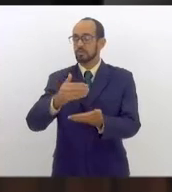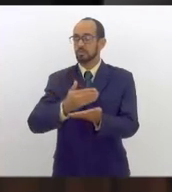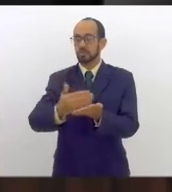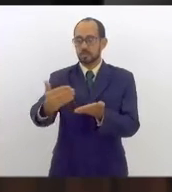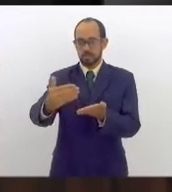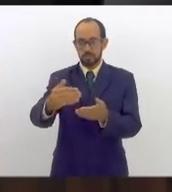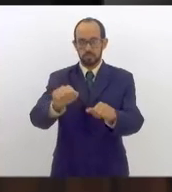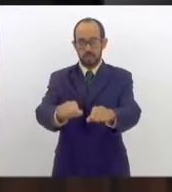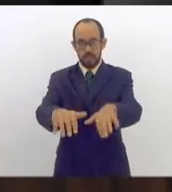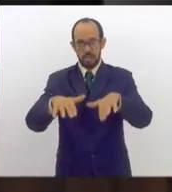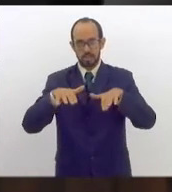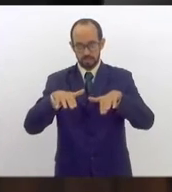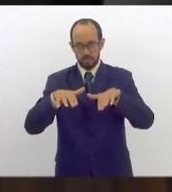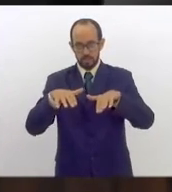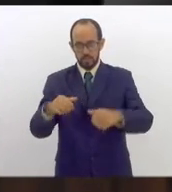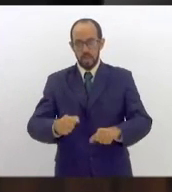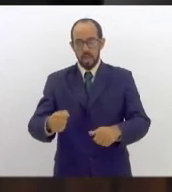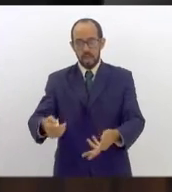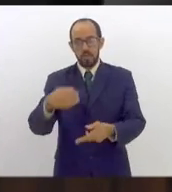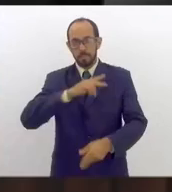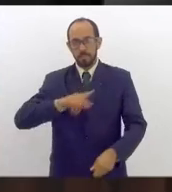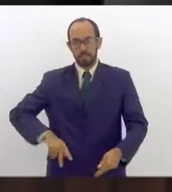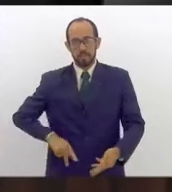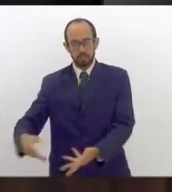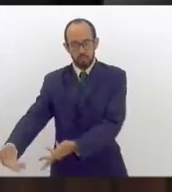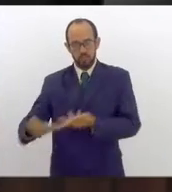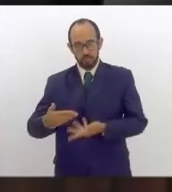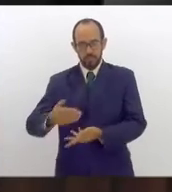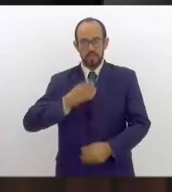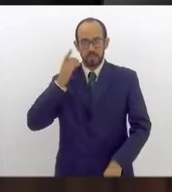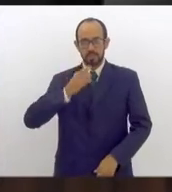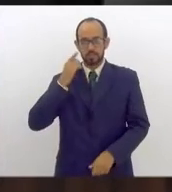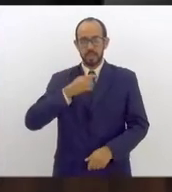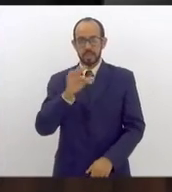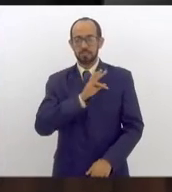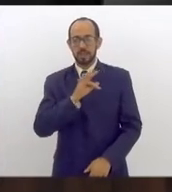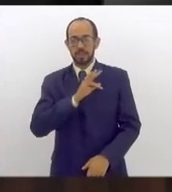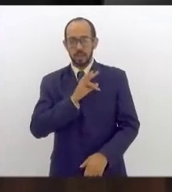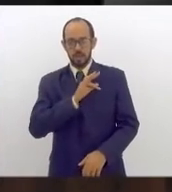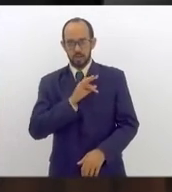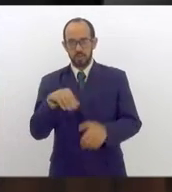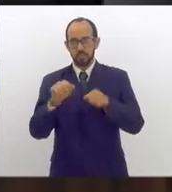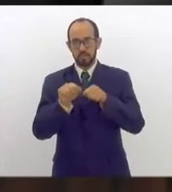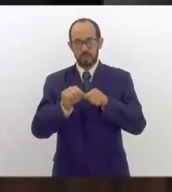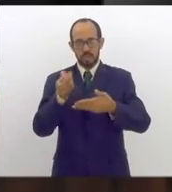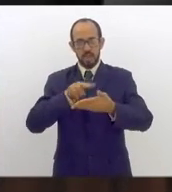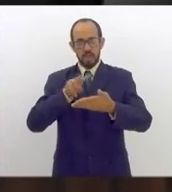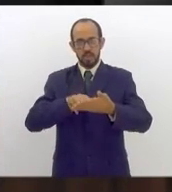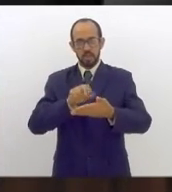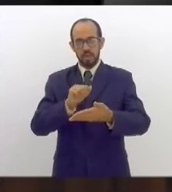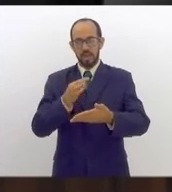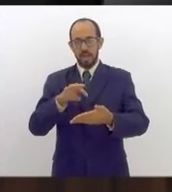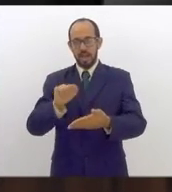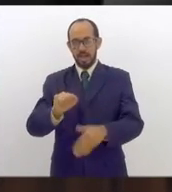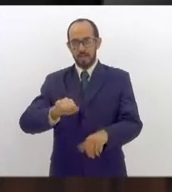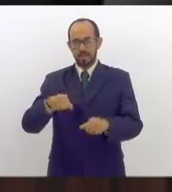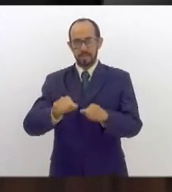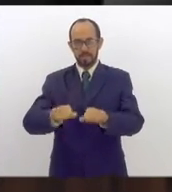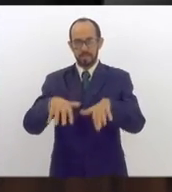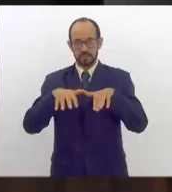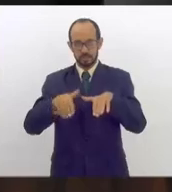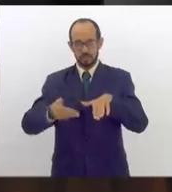Está aberta a sessão. A presidência convida a nobre deputada Marta Rocha para fazer leitura da ata da sessão